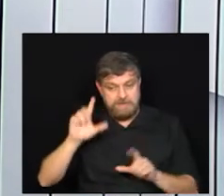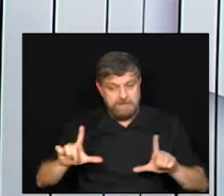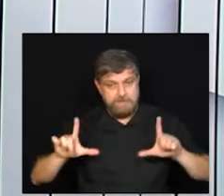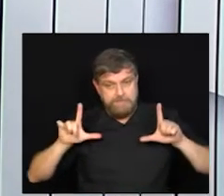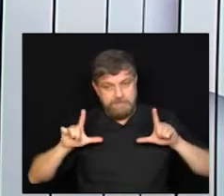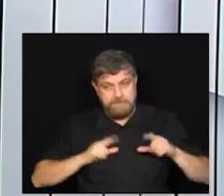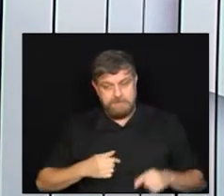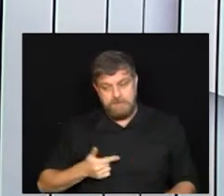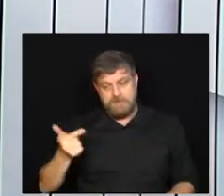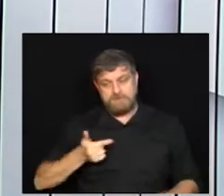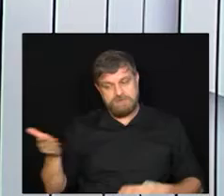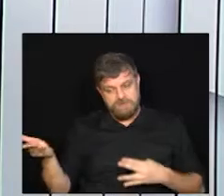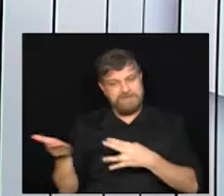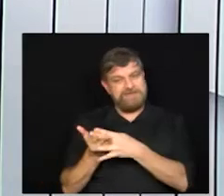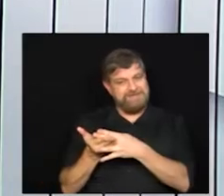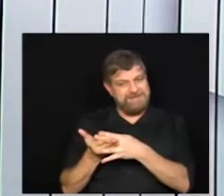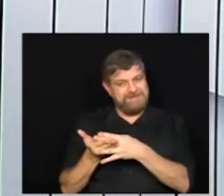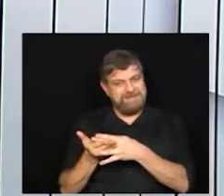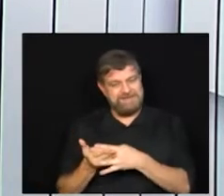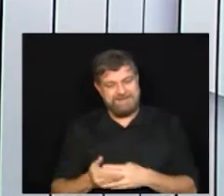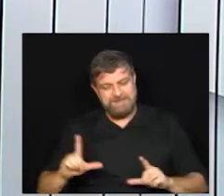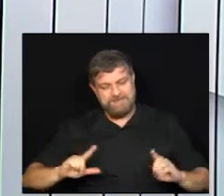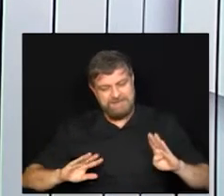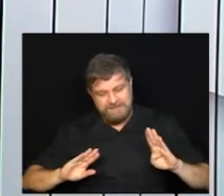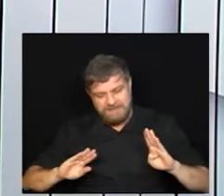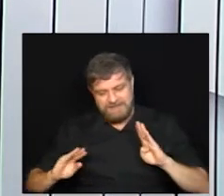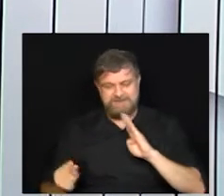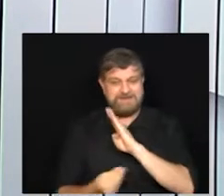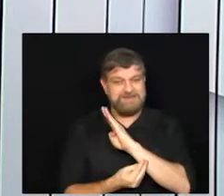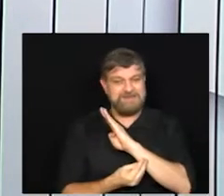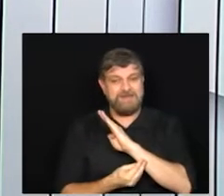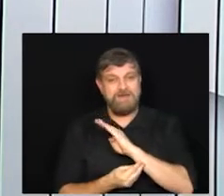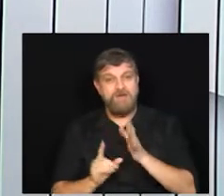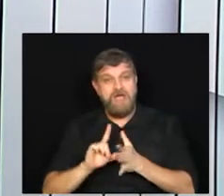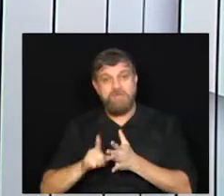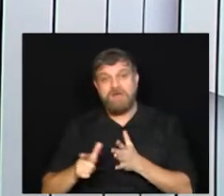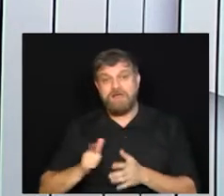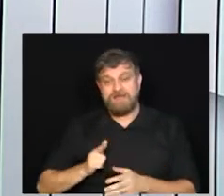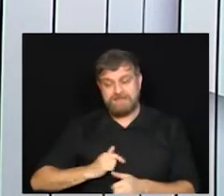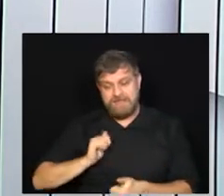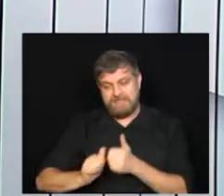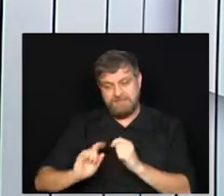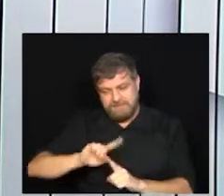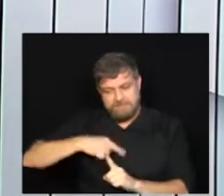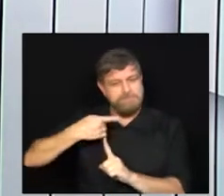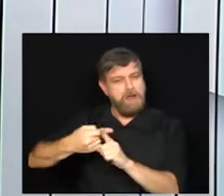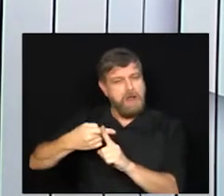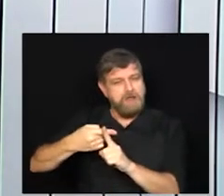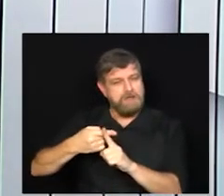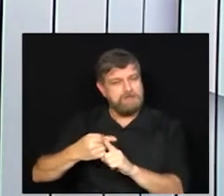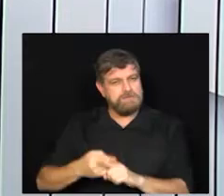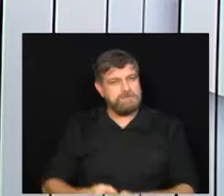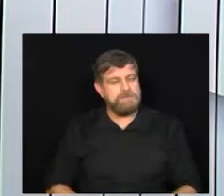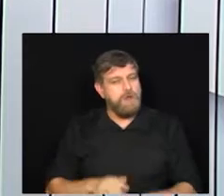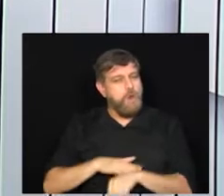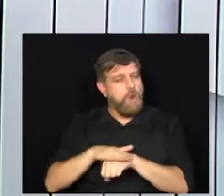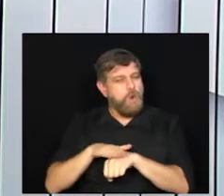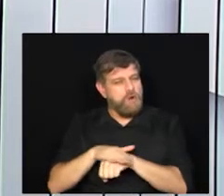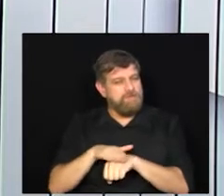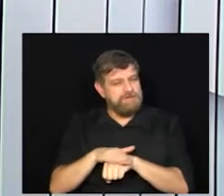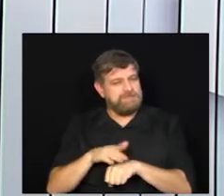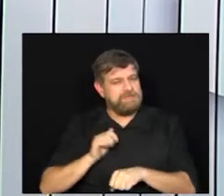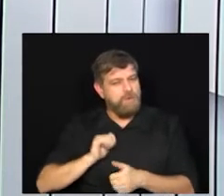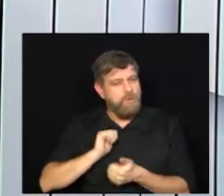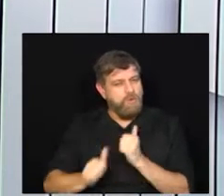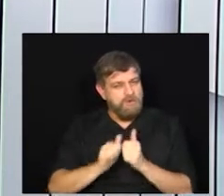vai para o segundo intervalo aqui no Câmara Total e na volta tem mais esportes. Vou falar de uma modalidade